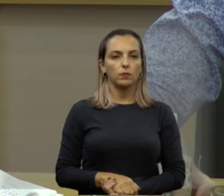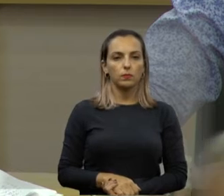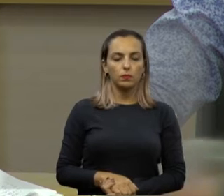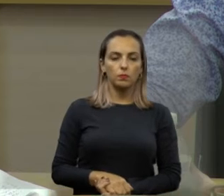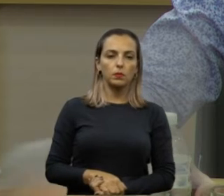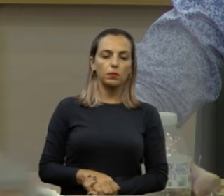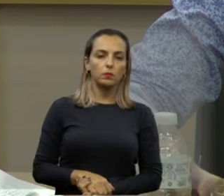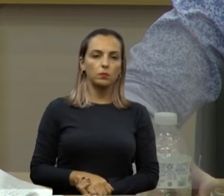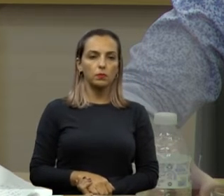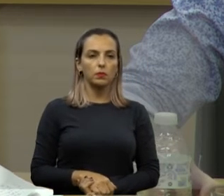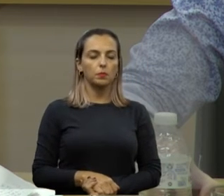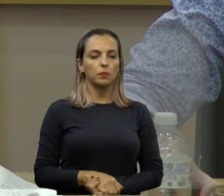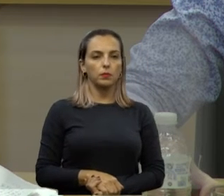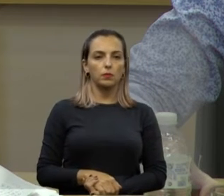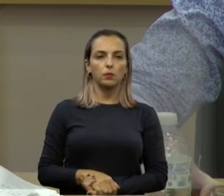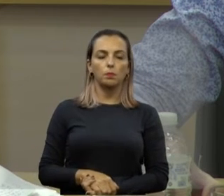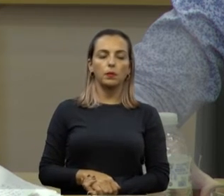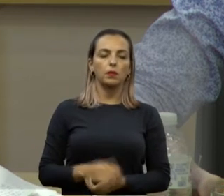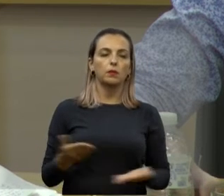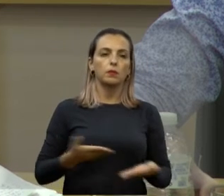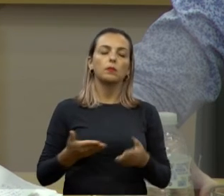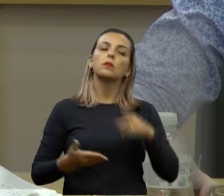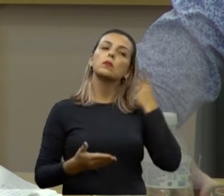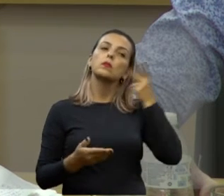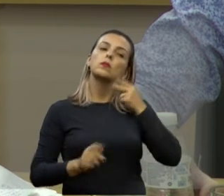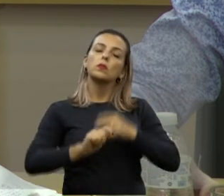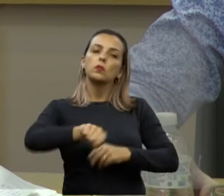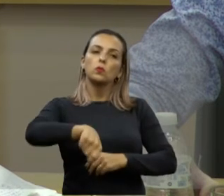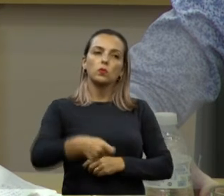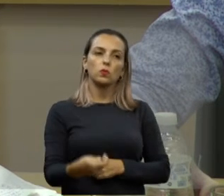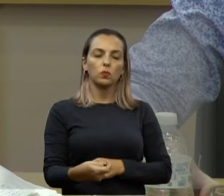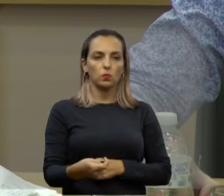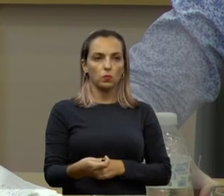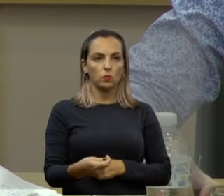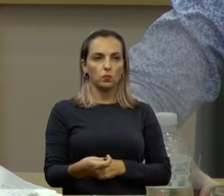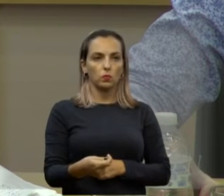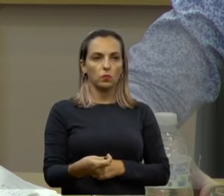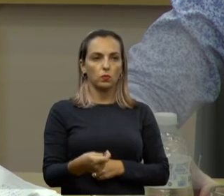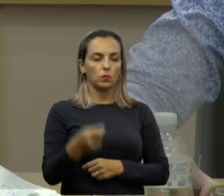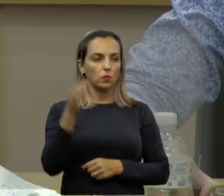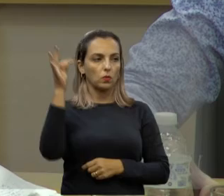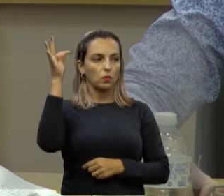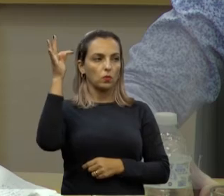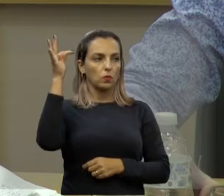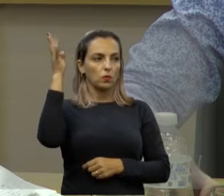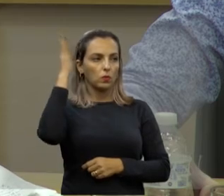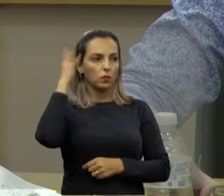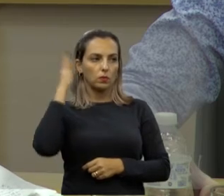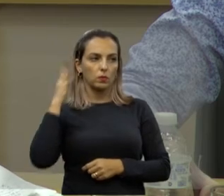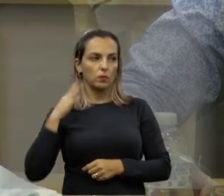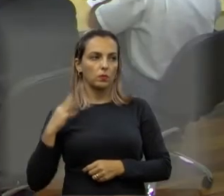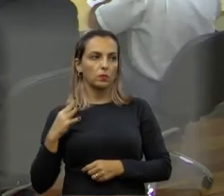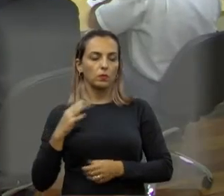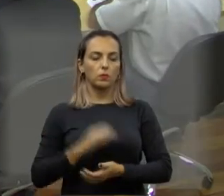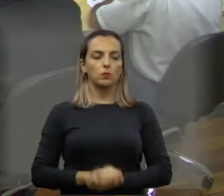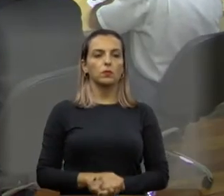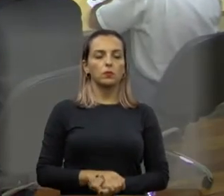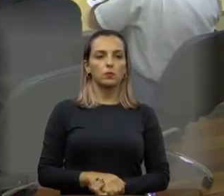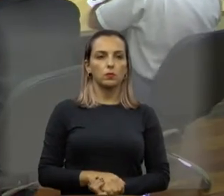E aí e com a palavra vereadora vereadora Filipa Brunelli